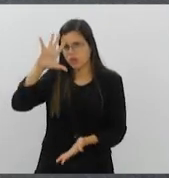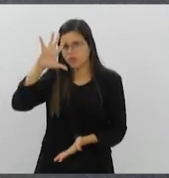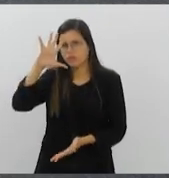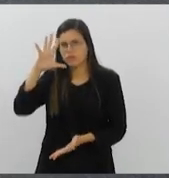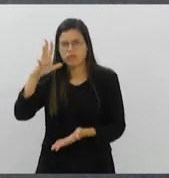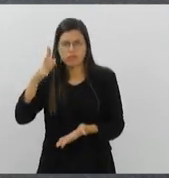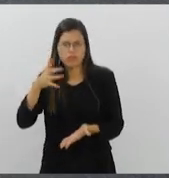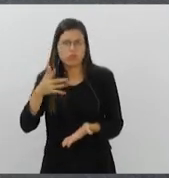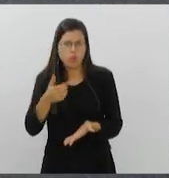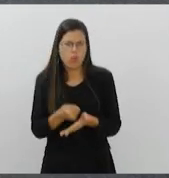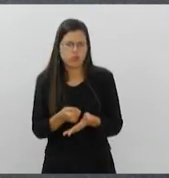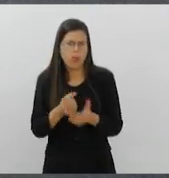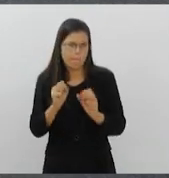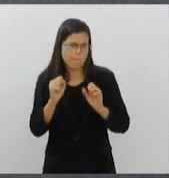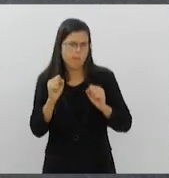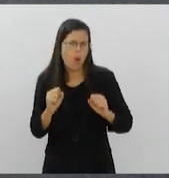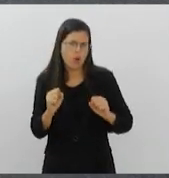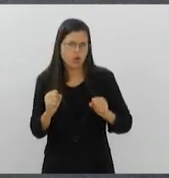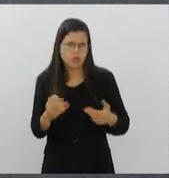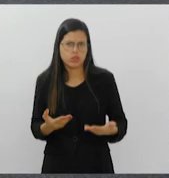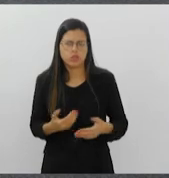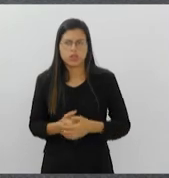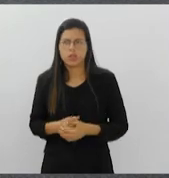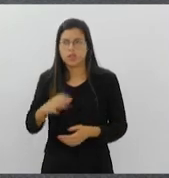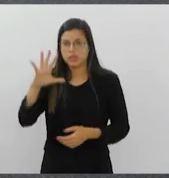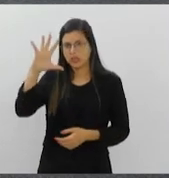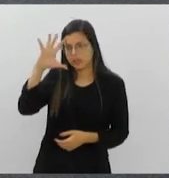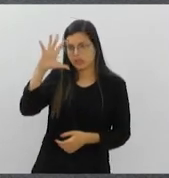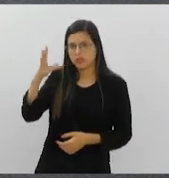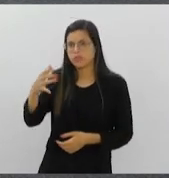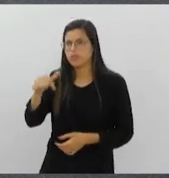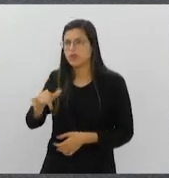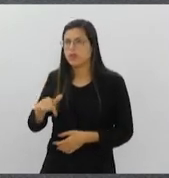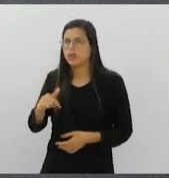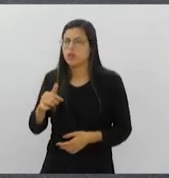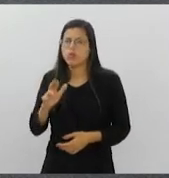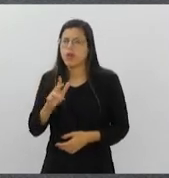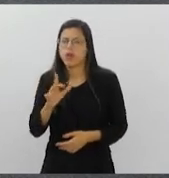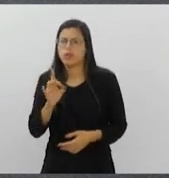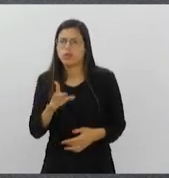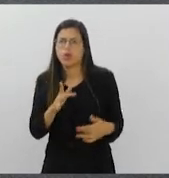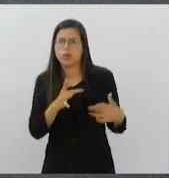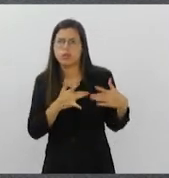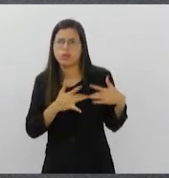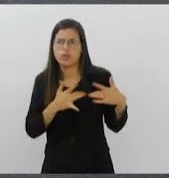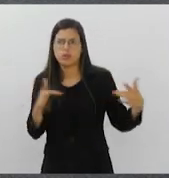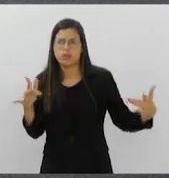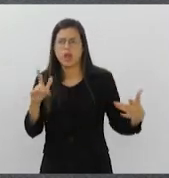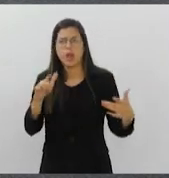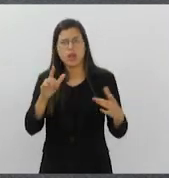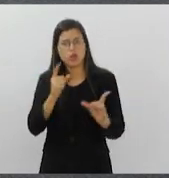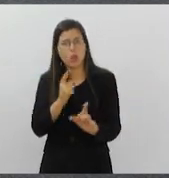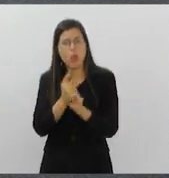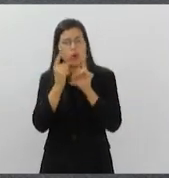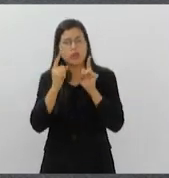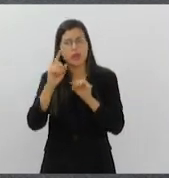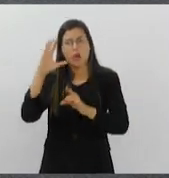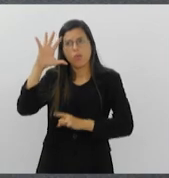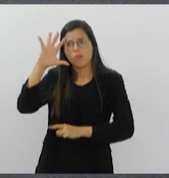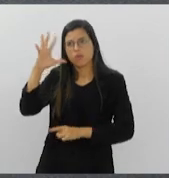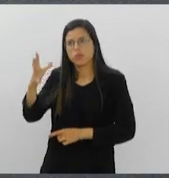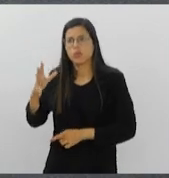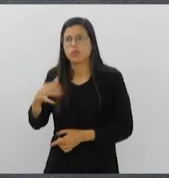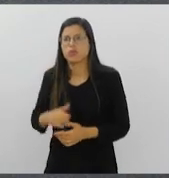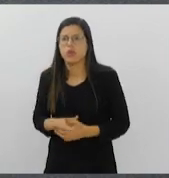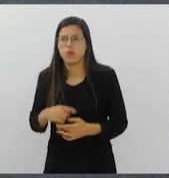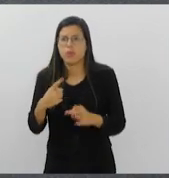concreto, que o nosso ponto não é apenas falar e se solidarizar, é encontrar uma saída. E a gente tem que encontrar uma saída, porque